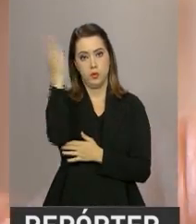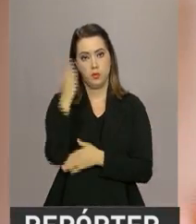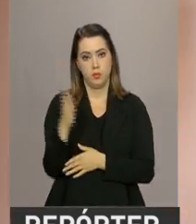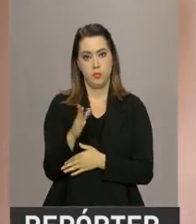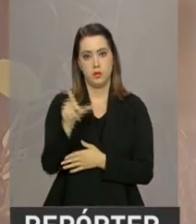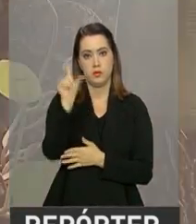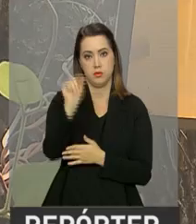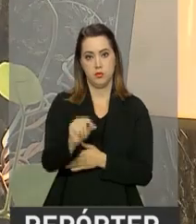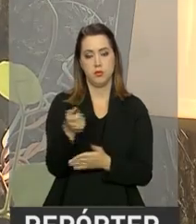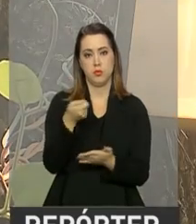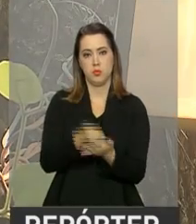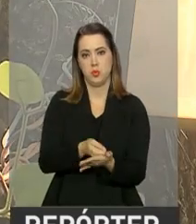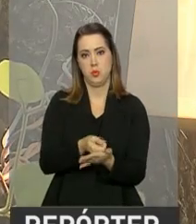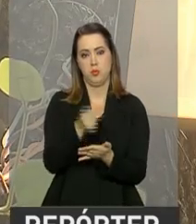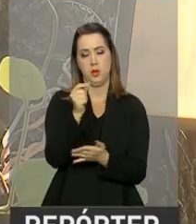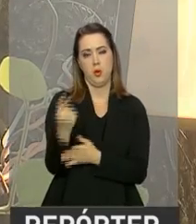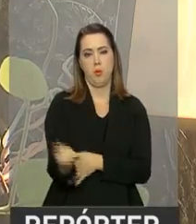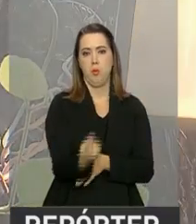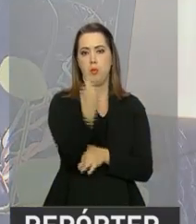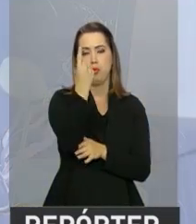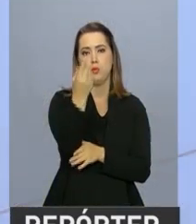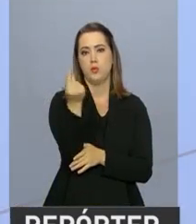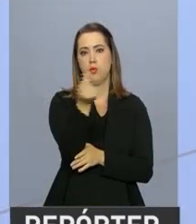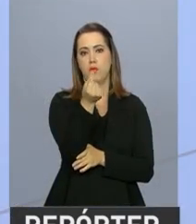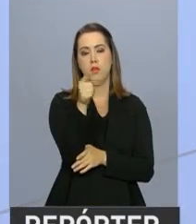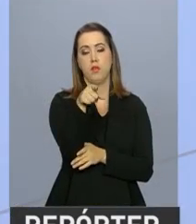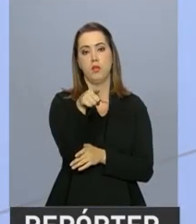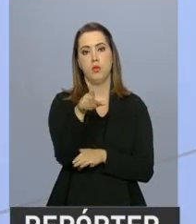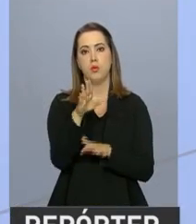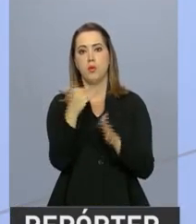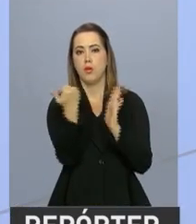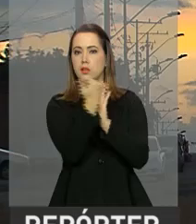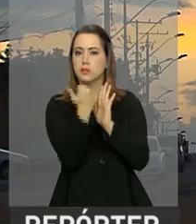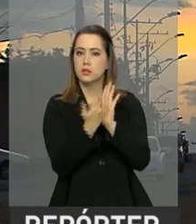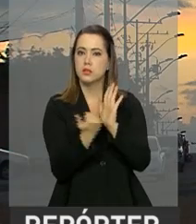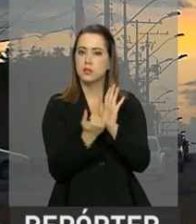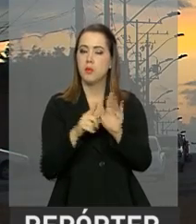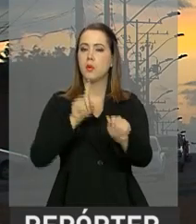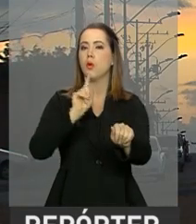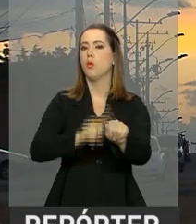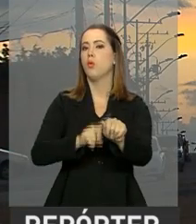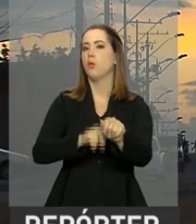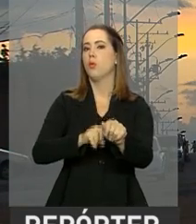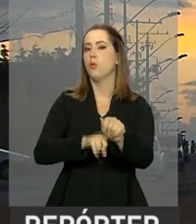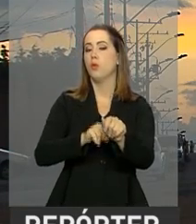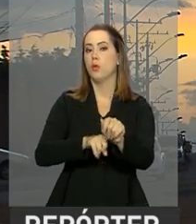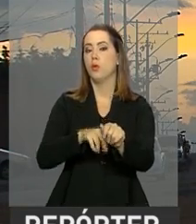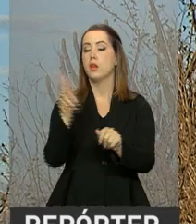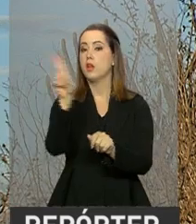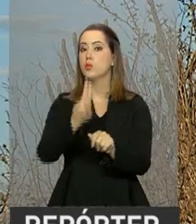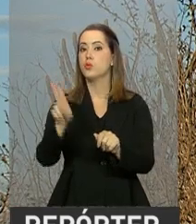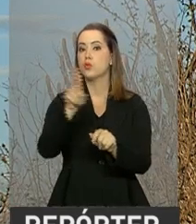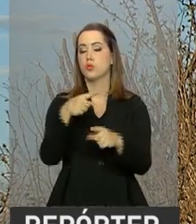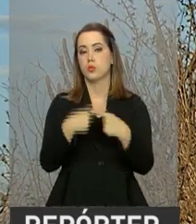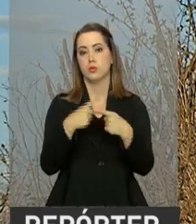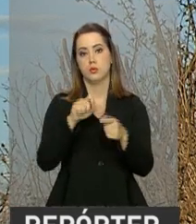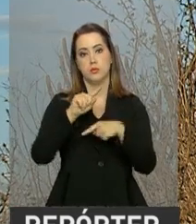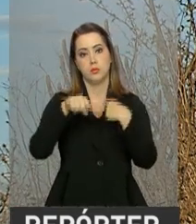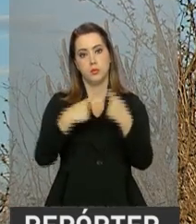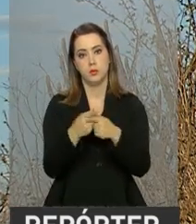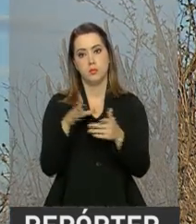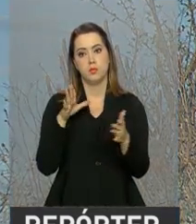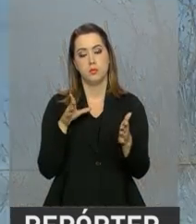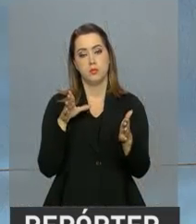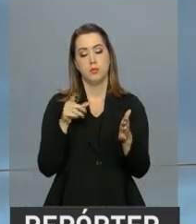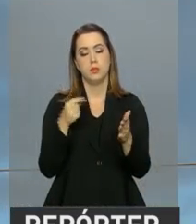deixar de pagar um preço único pela energia. A tabela vai mudar de acordo com o horário de consumo. Para isso, é preciso formalizar a adesão